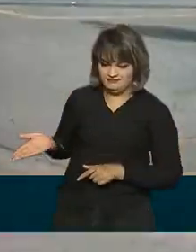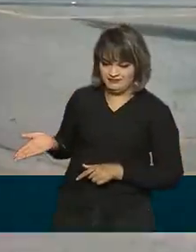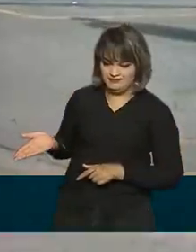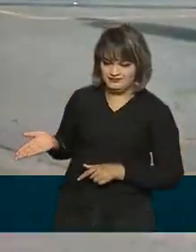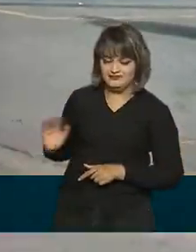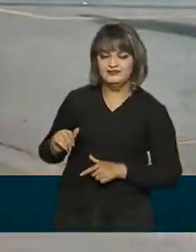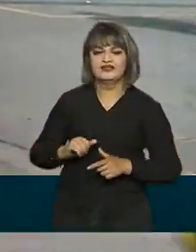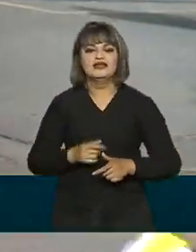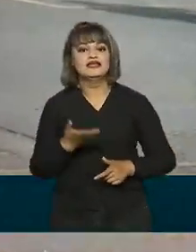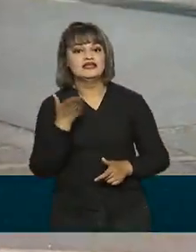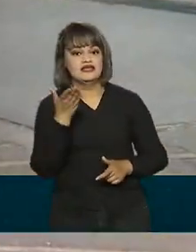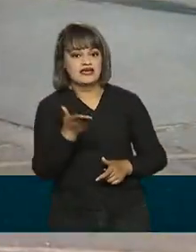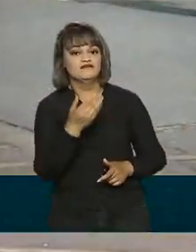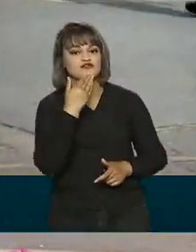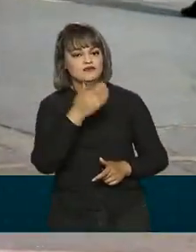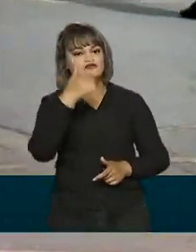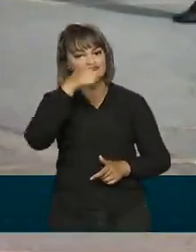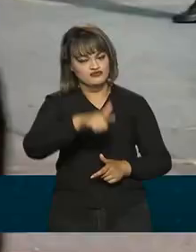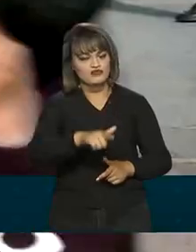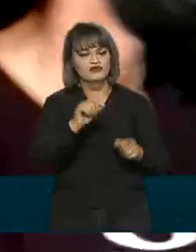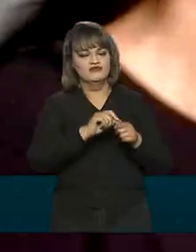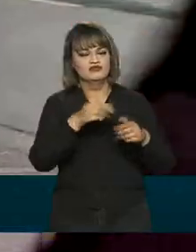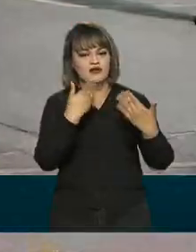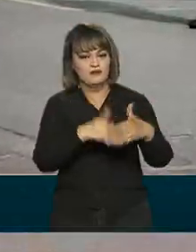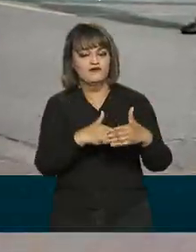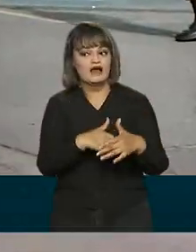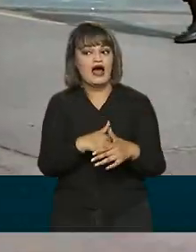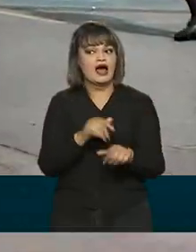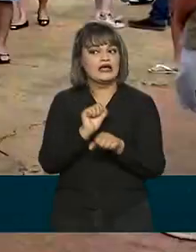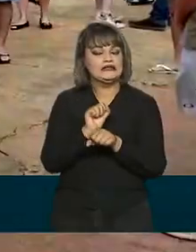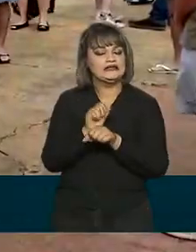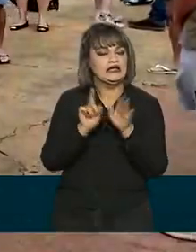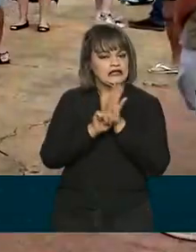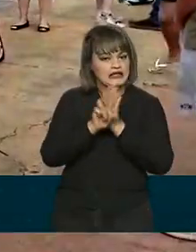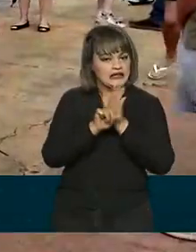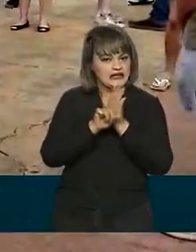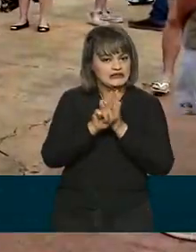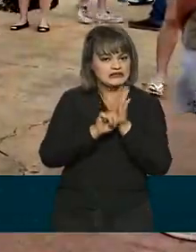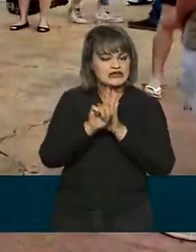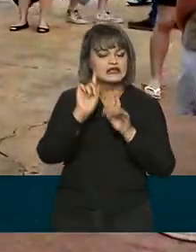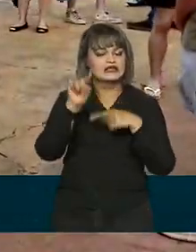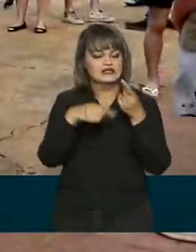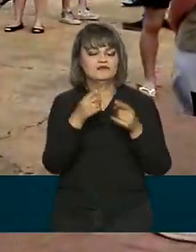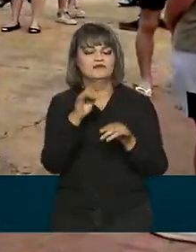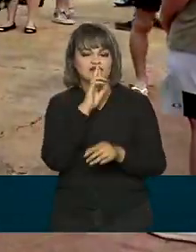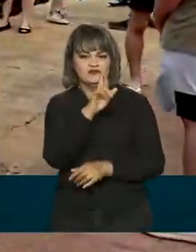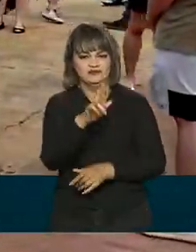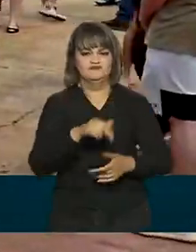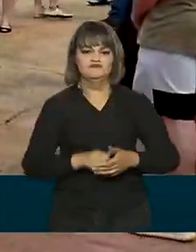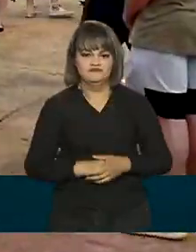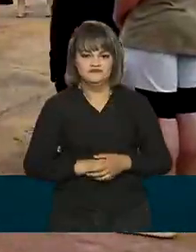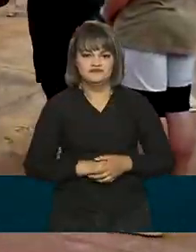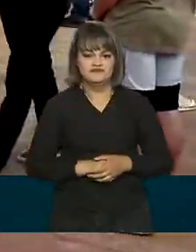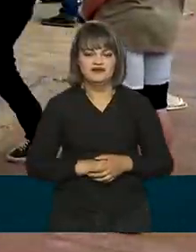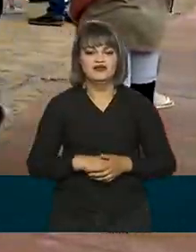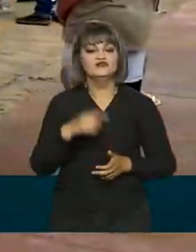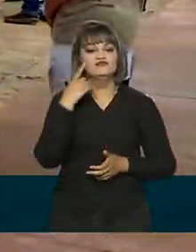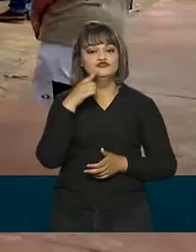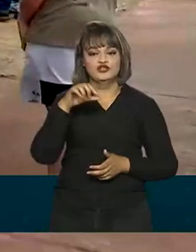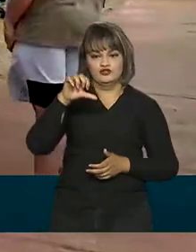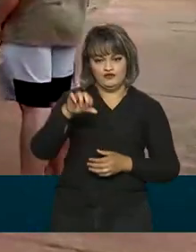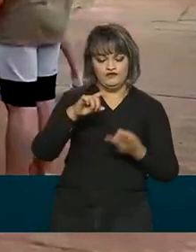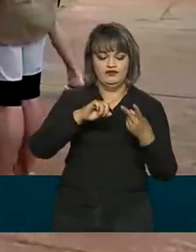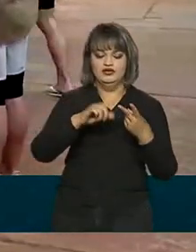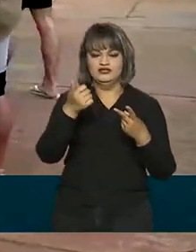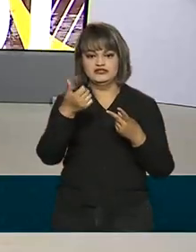participante e a reaplicação será confirmada após a análise do documento também no portal. Também nos dias 9